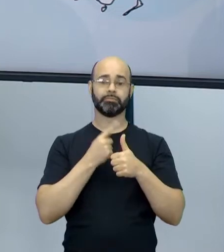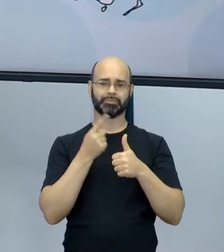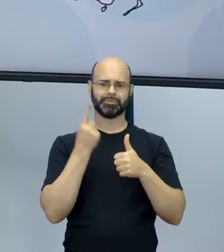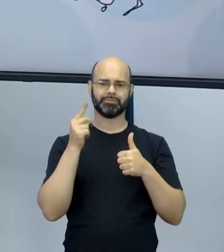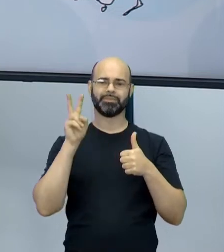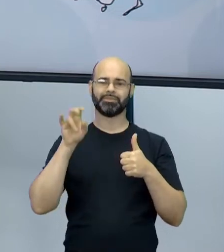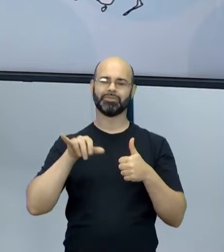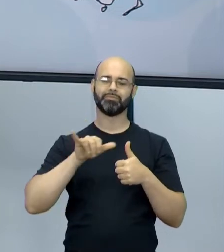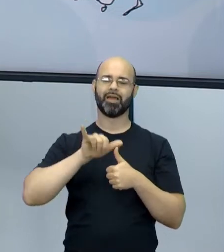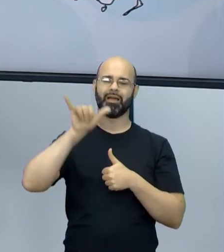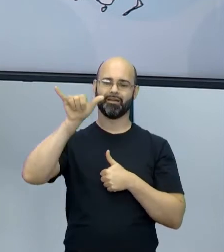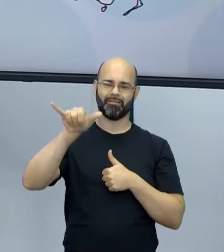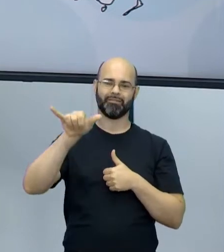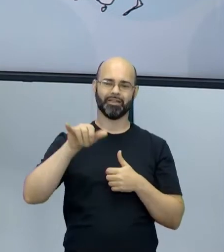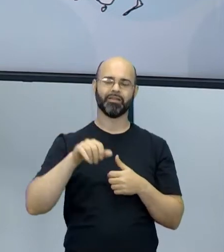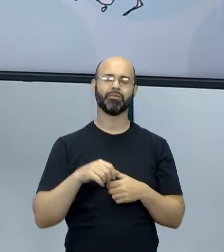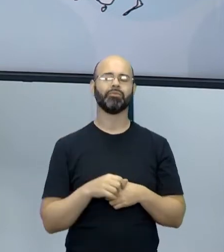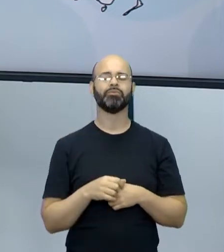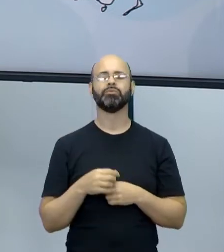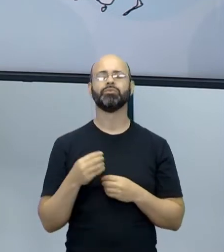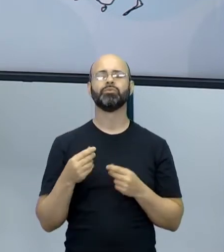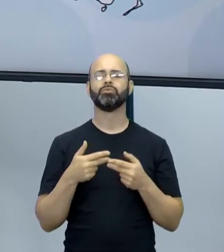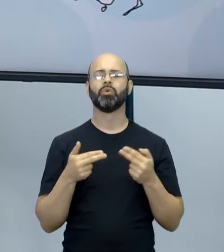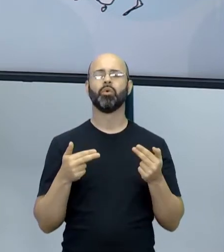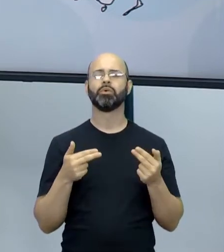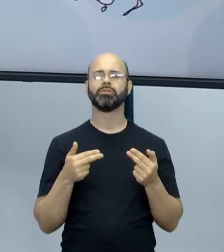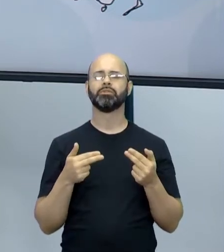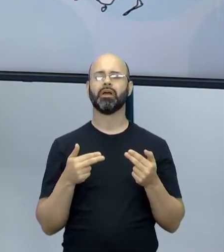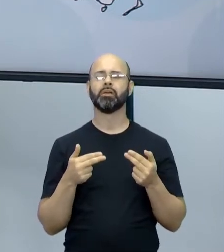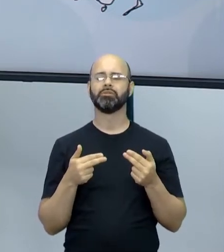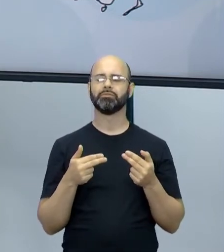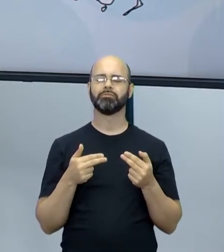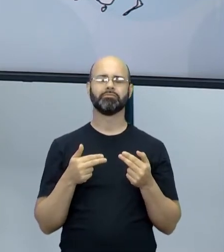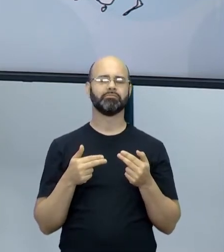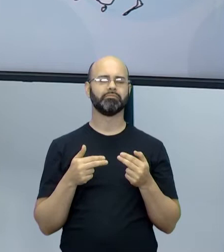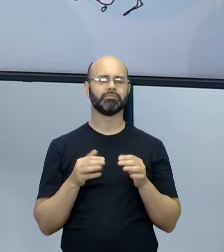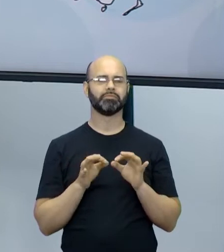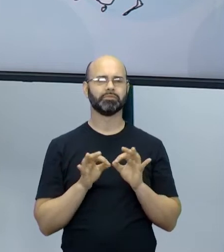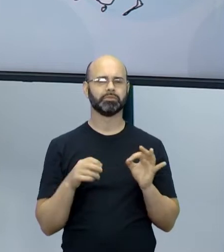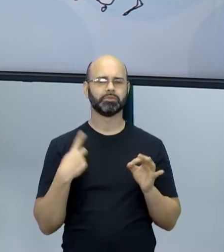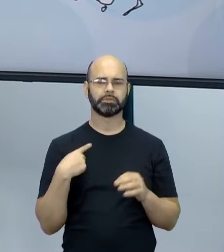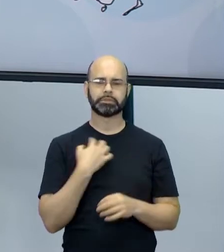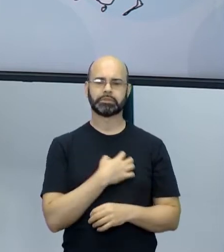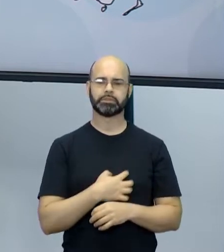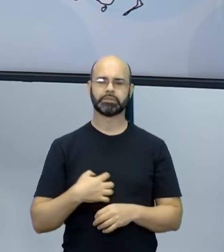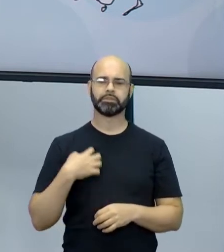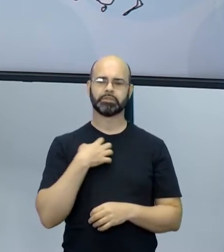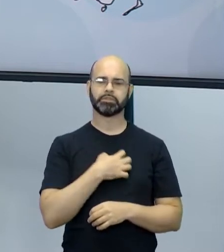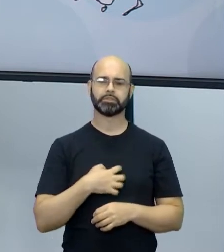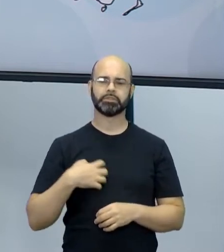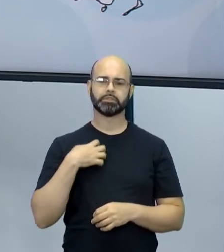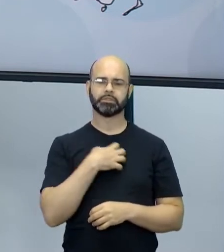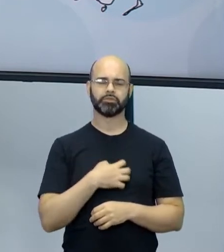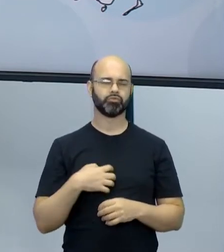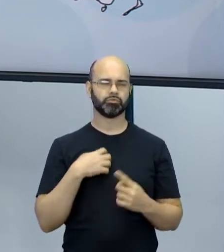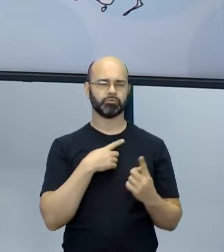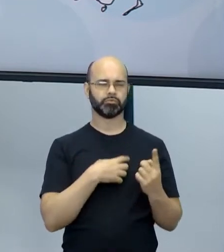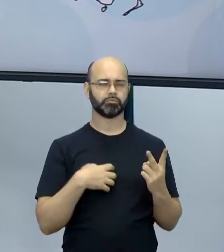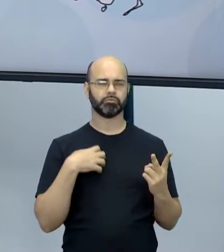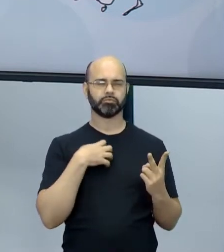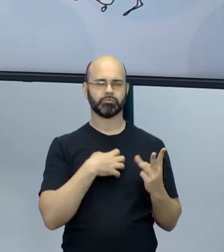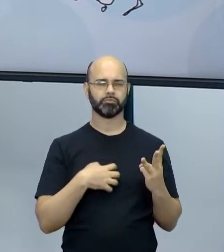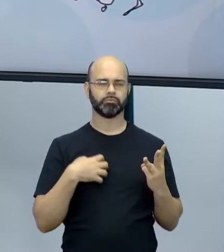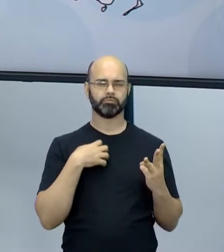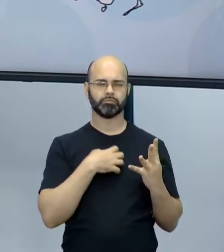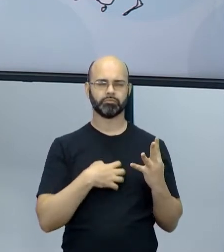avião, a gente percebe como uma pequena coisinha, a gente vai guardando um rancor para uma pessoa, para outra pessoa, para outra pessoa,